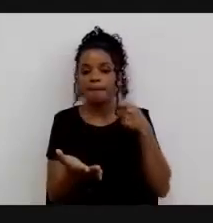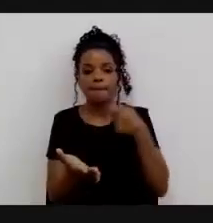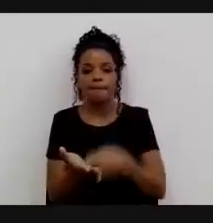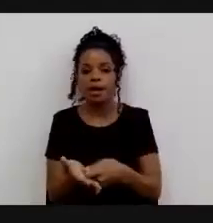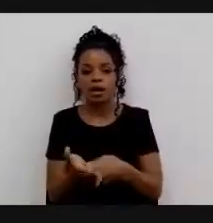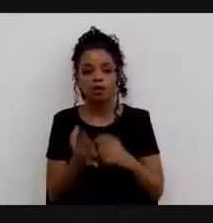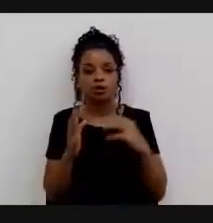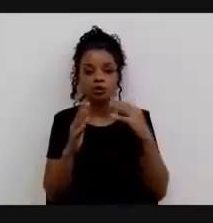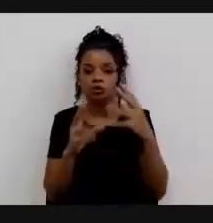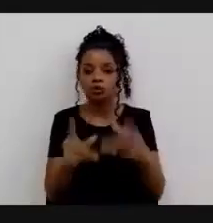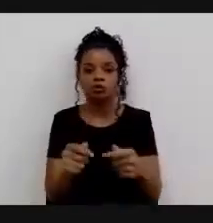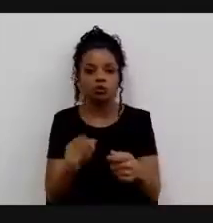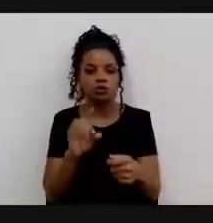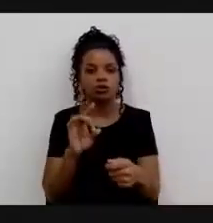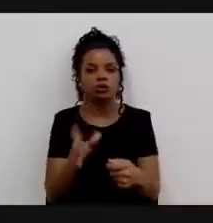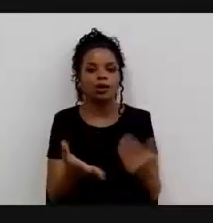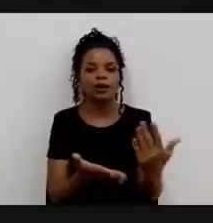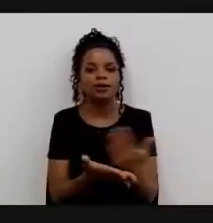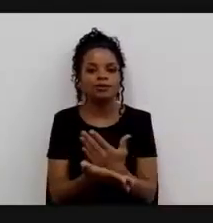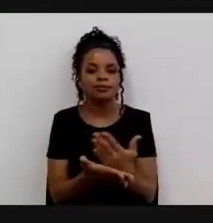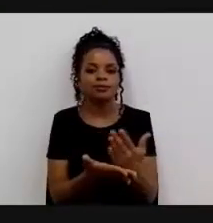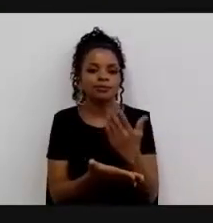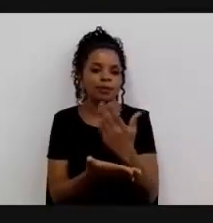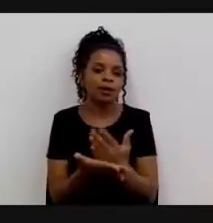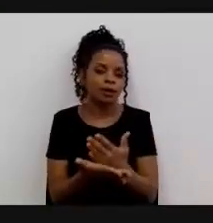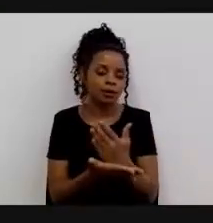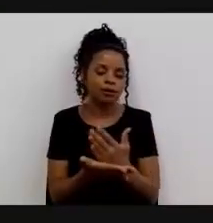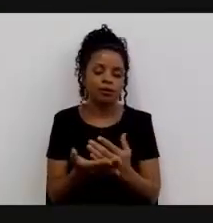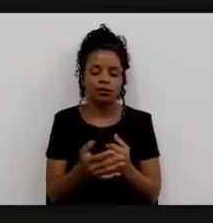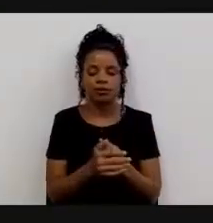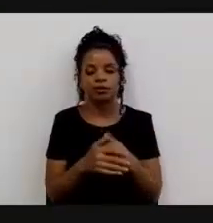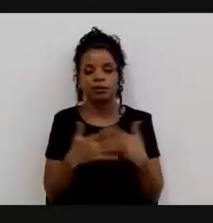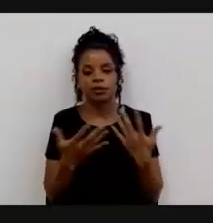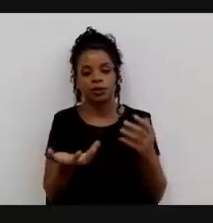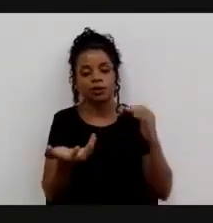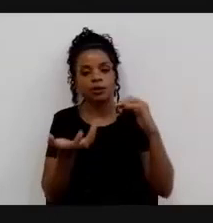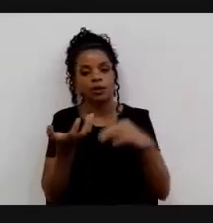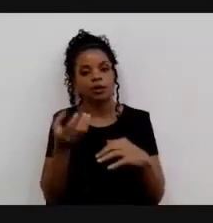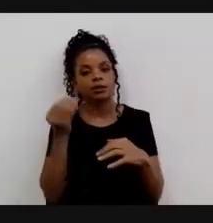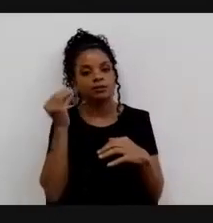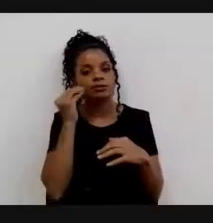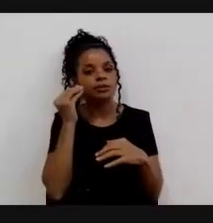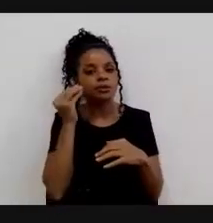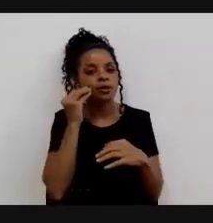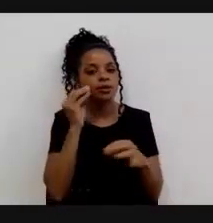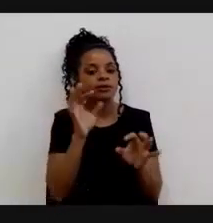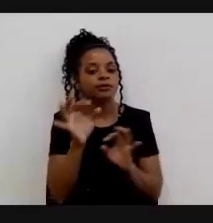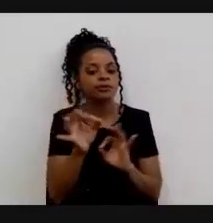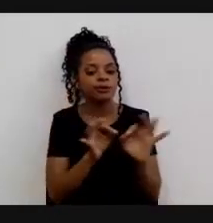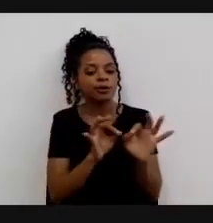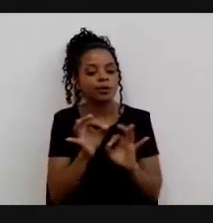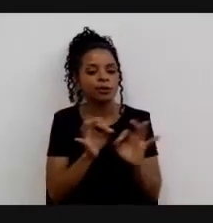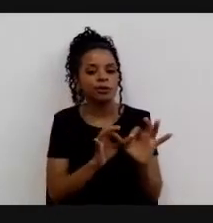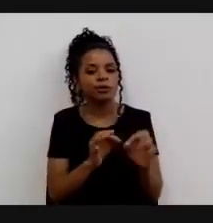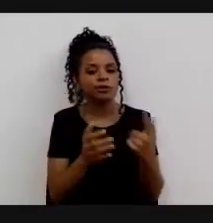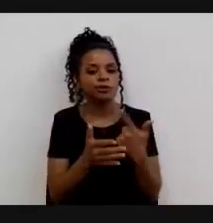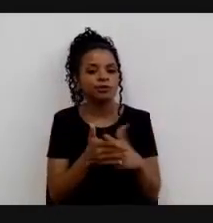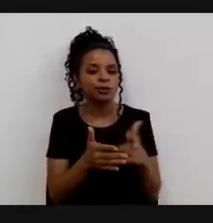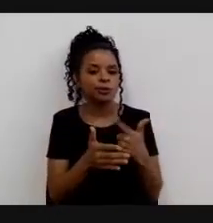integralidade. Então, foi uma tentativa do Congresso de corrigir esse